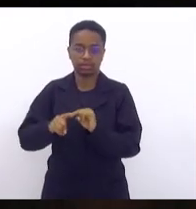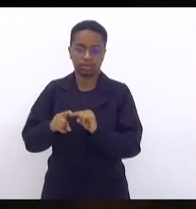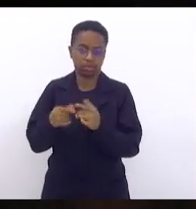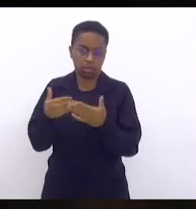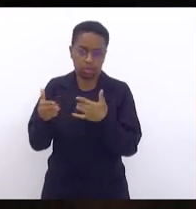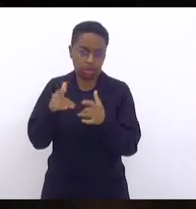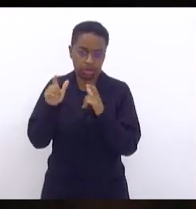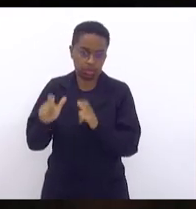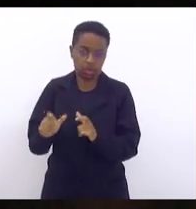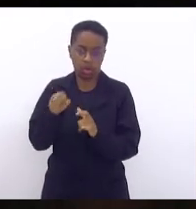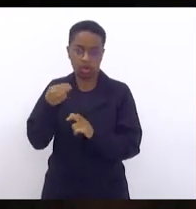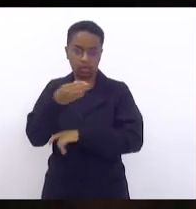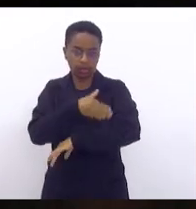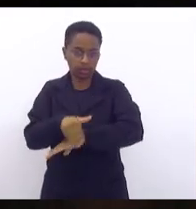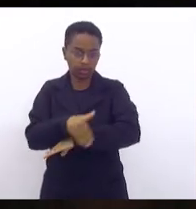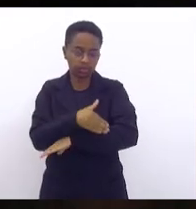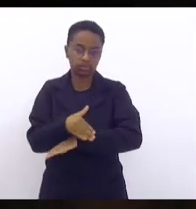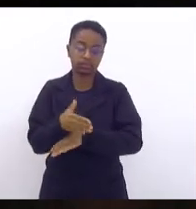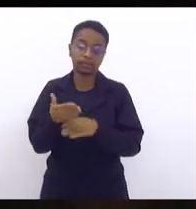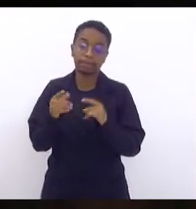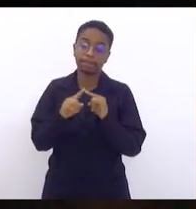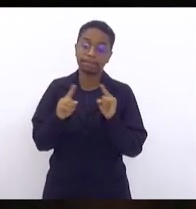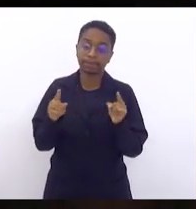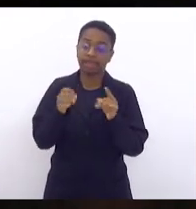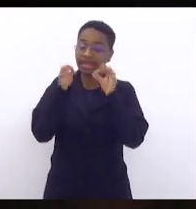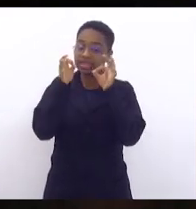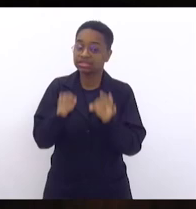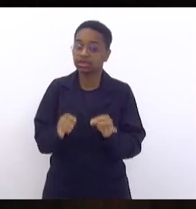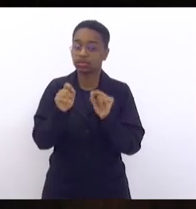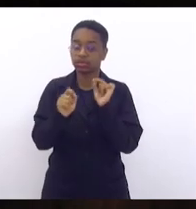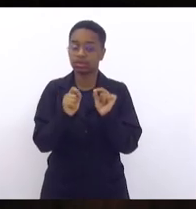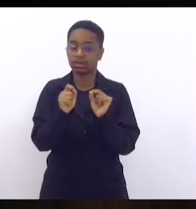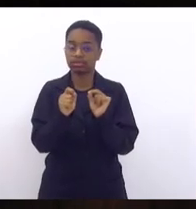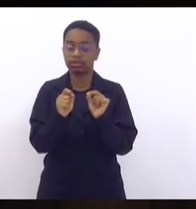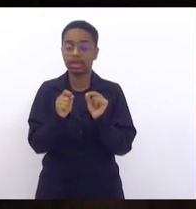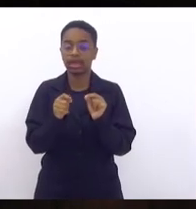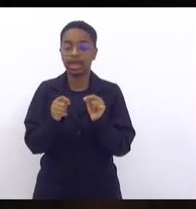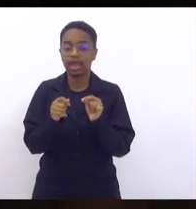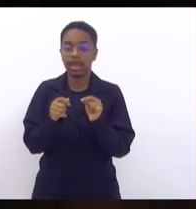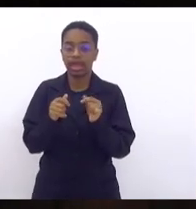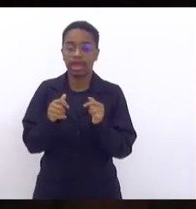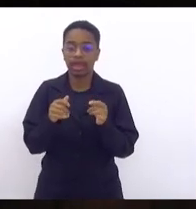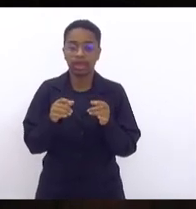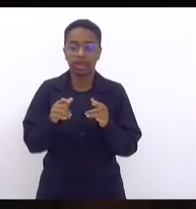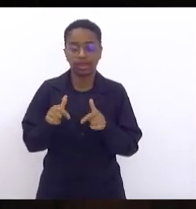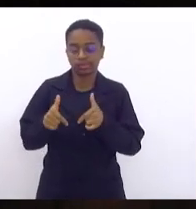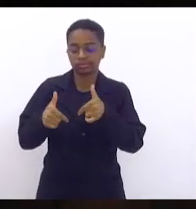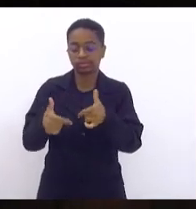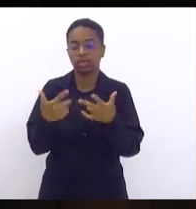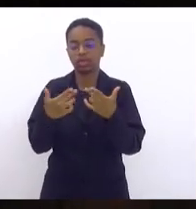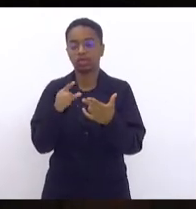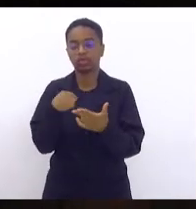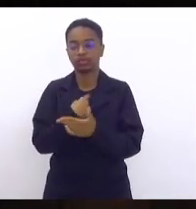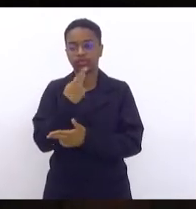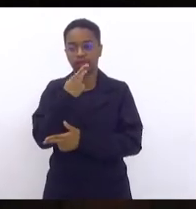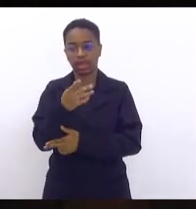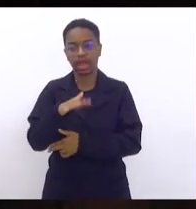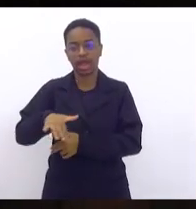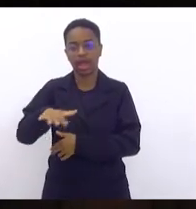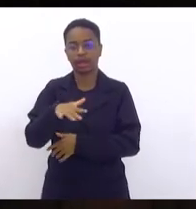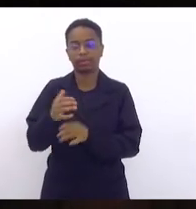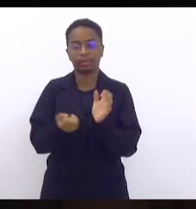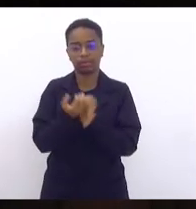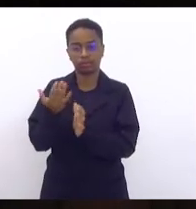onde for na rua é exatamente efetivar o que a gente está chamando de cadeia produtiva e economia